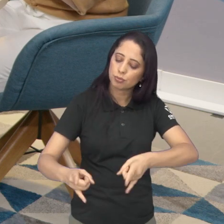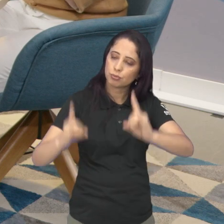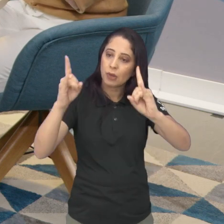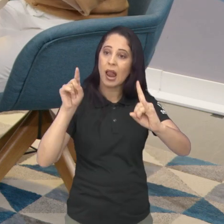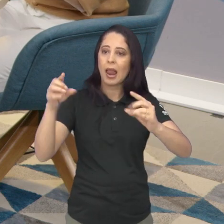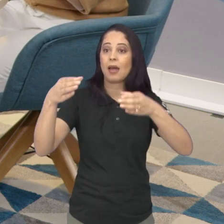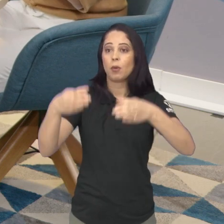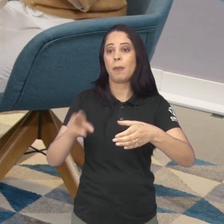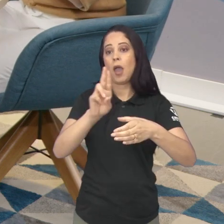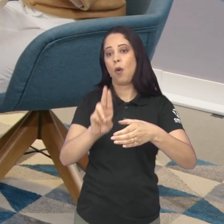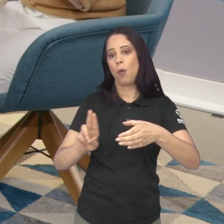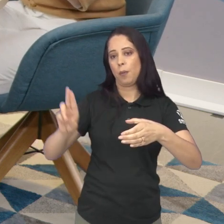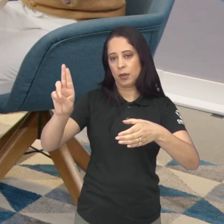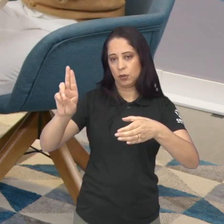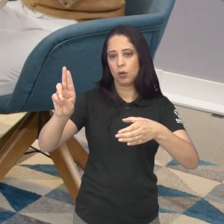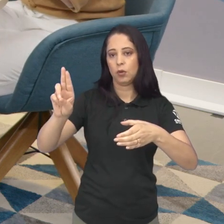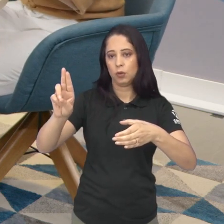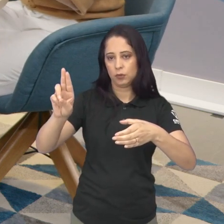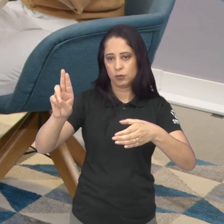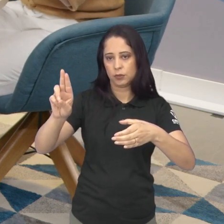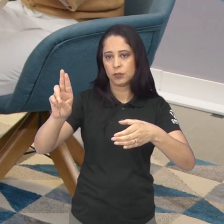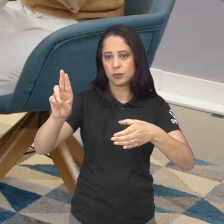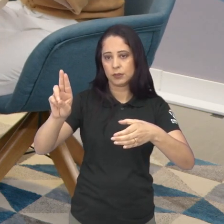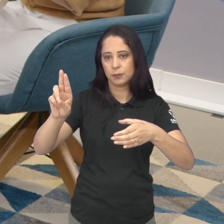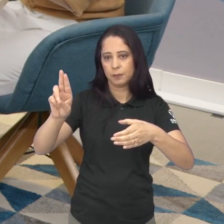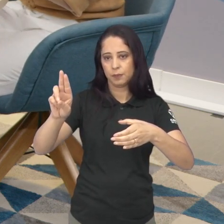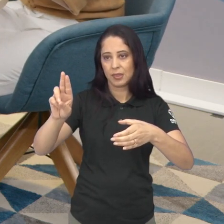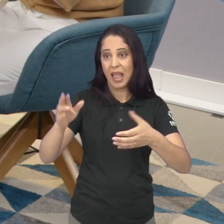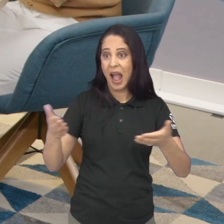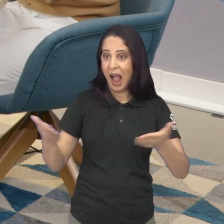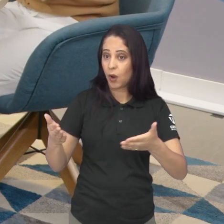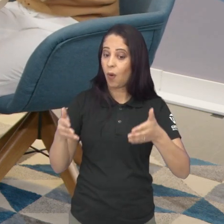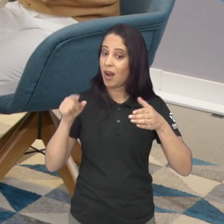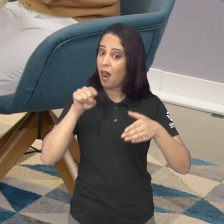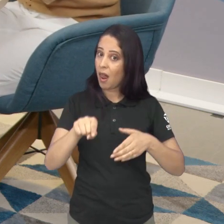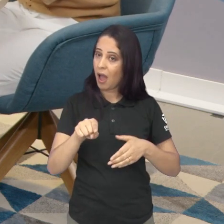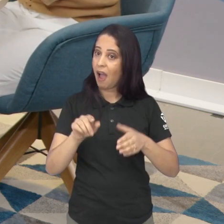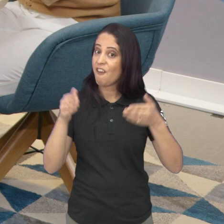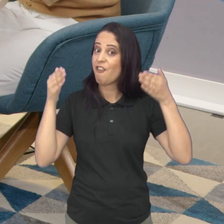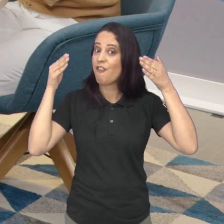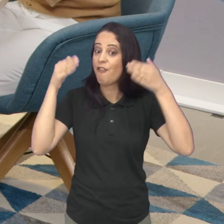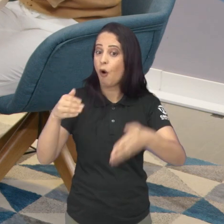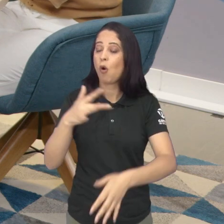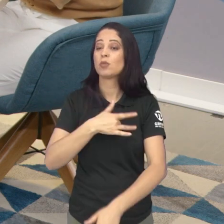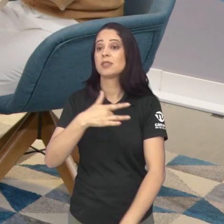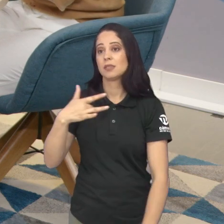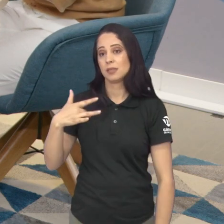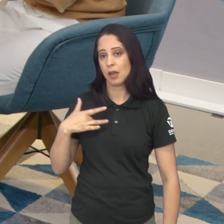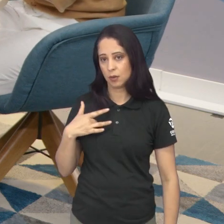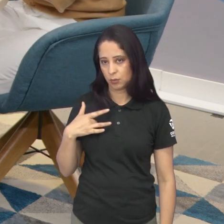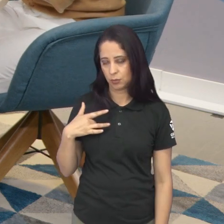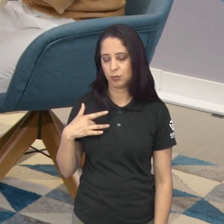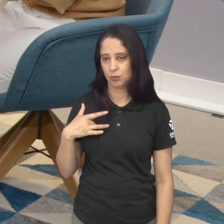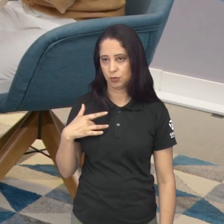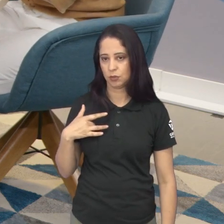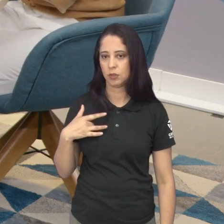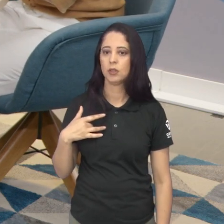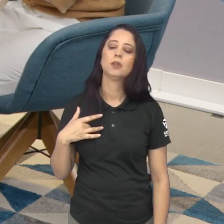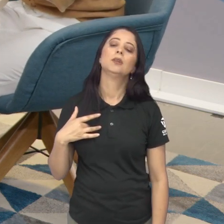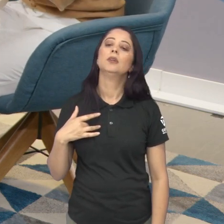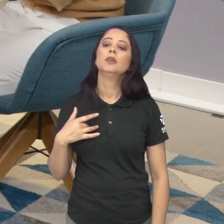Gaia ali no Urbanova, que foi inaugurado com um olhar para a saúde. Uhum. Então, ali foi feito um